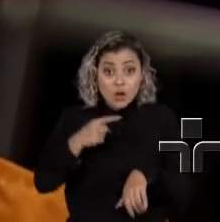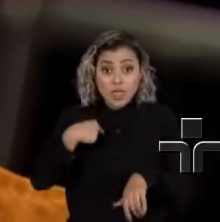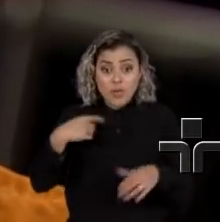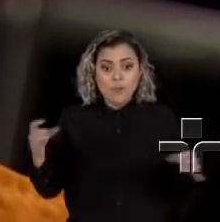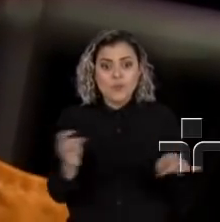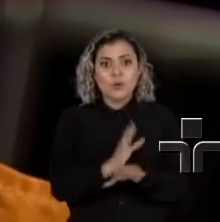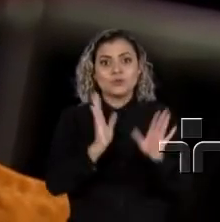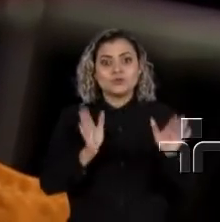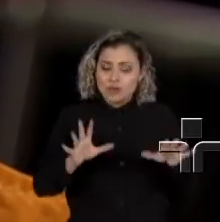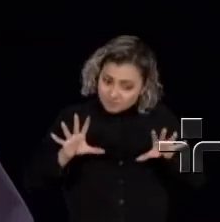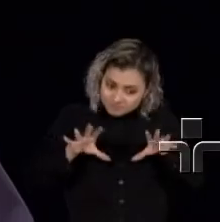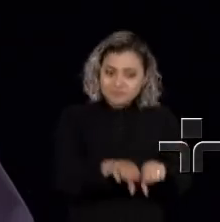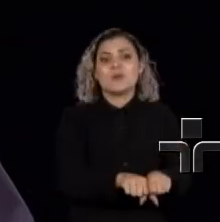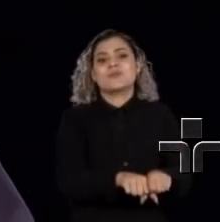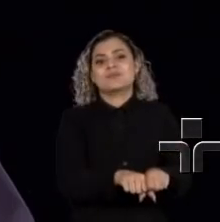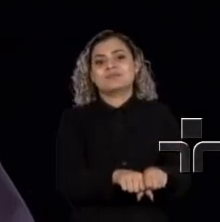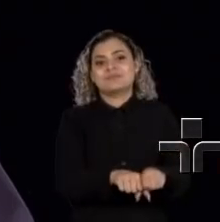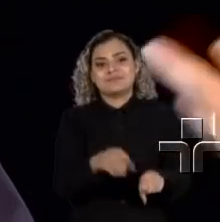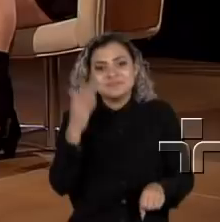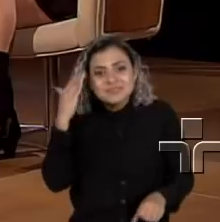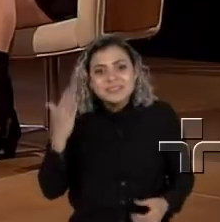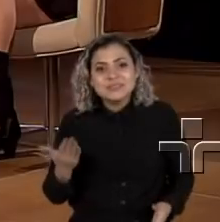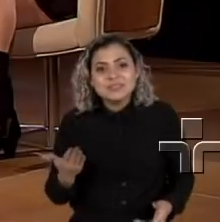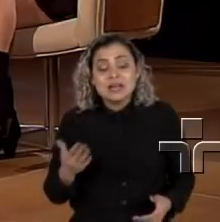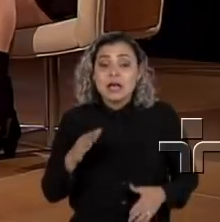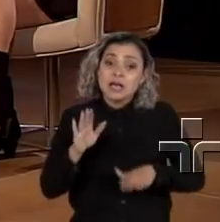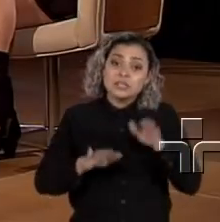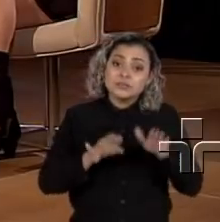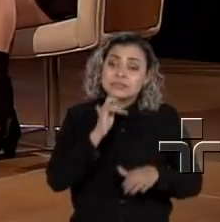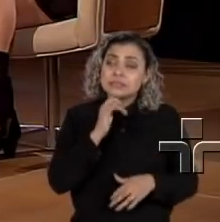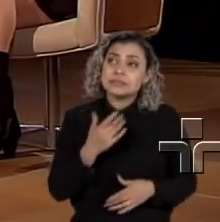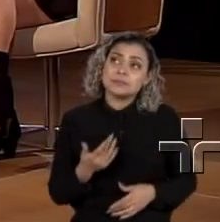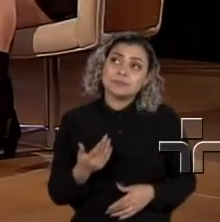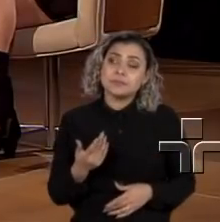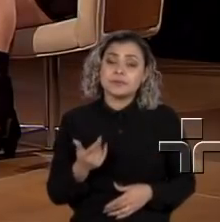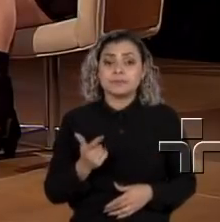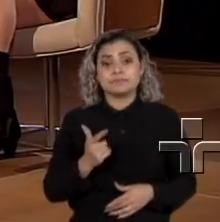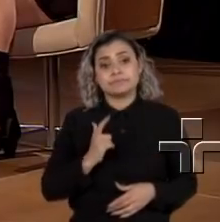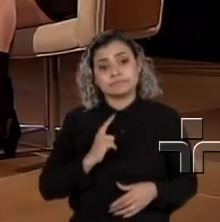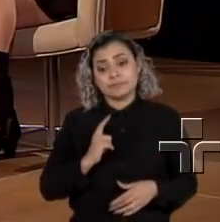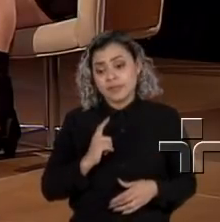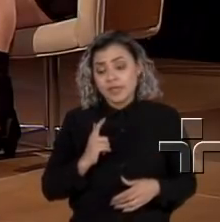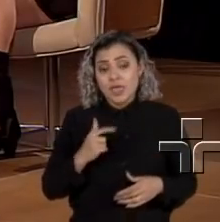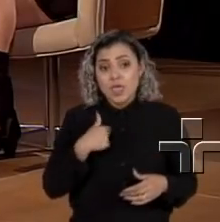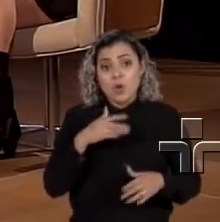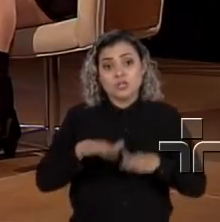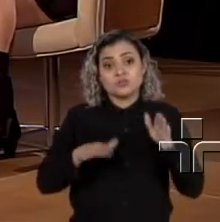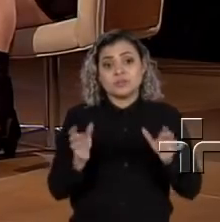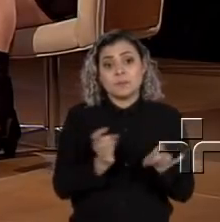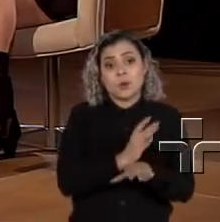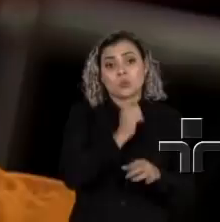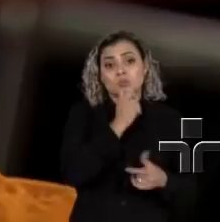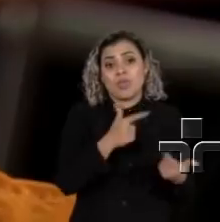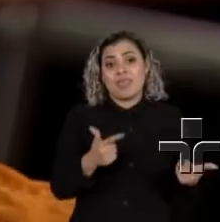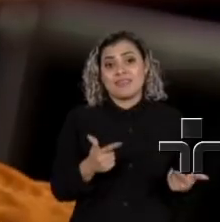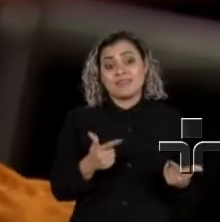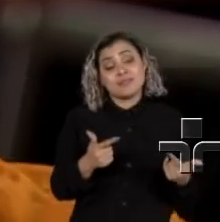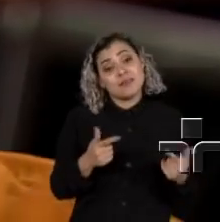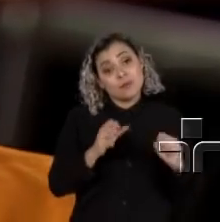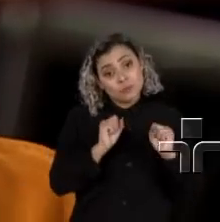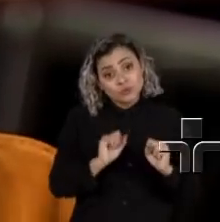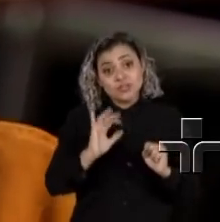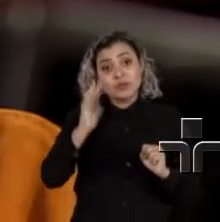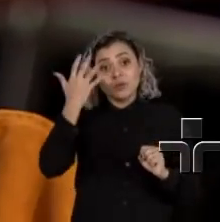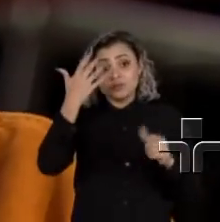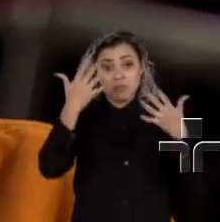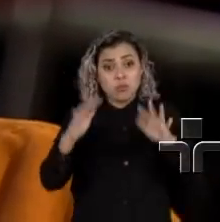estava preparado para ela. Talvez eu no Rebelde tivesse aparecido mas eu não estava preparado. Mas olha, eu podia ter me